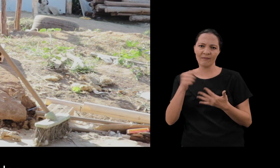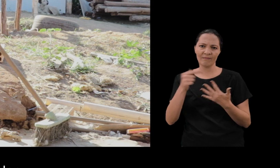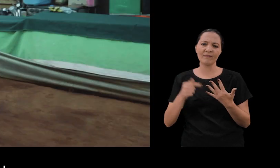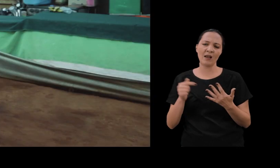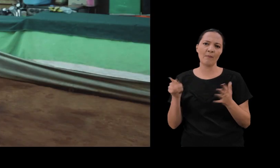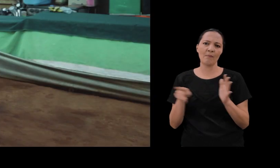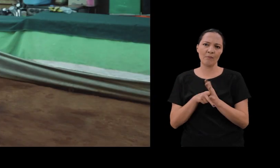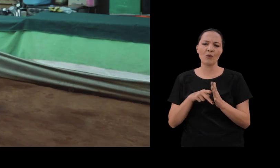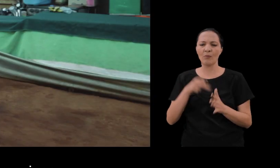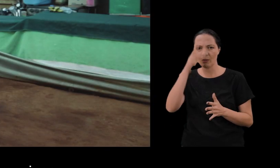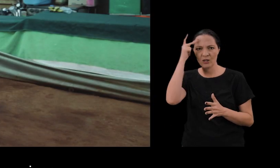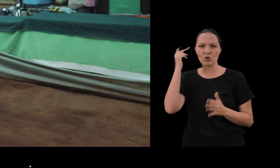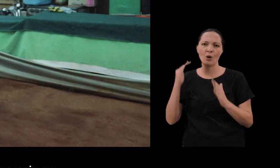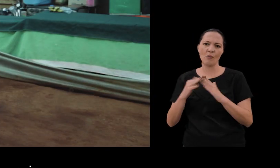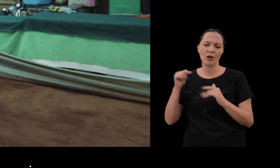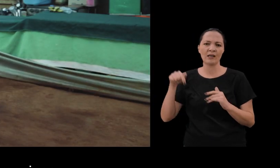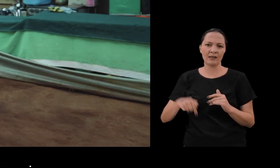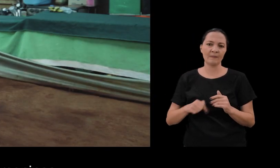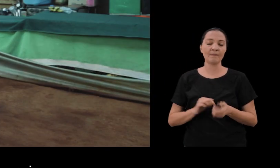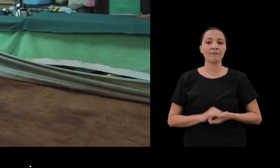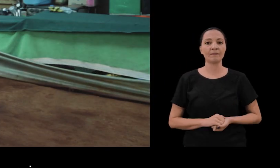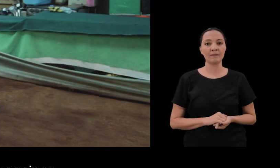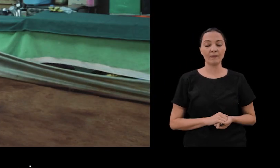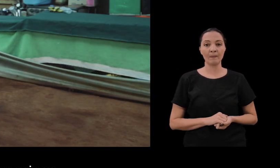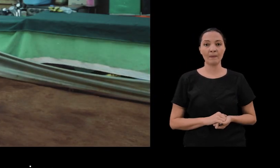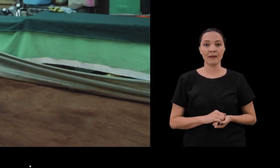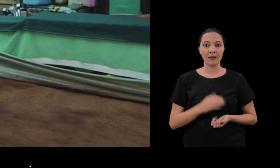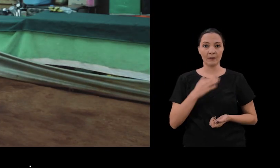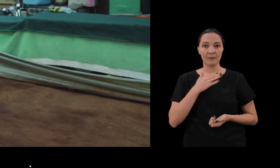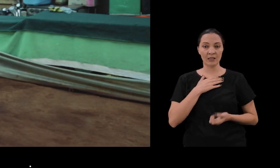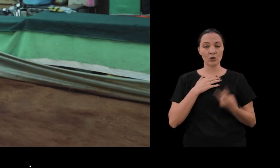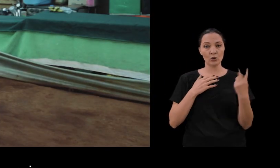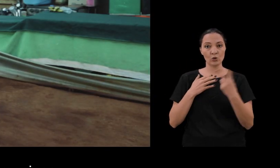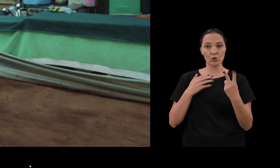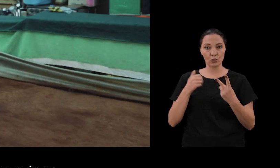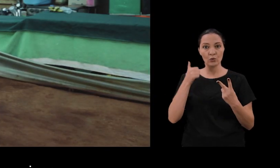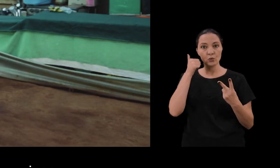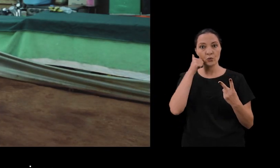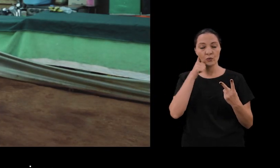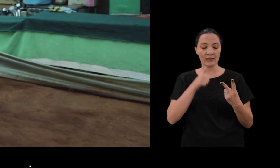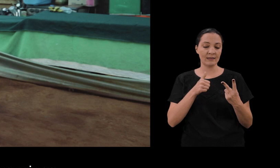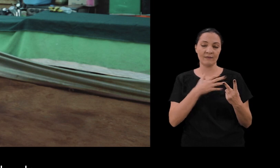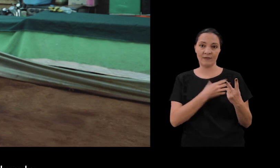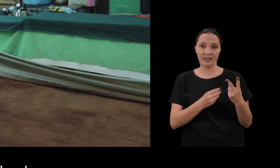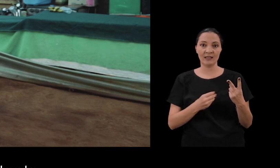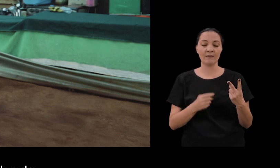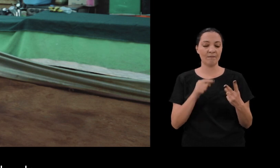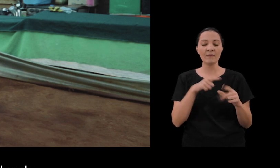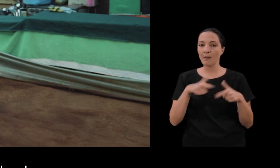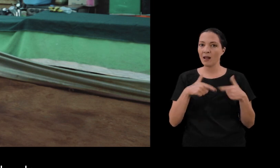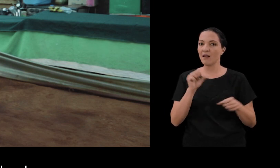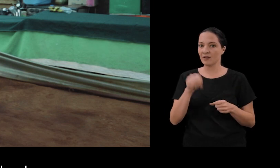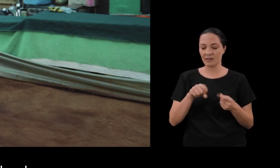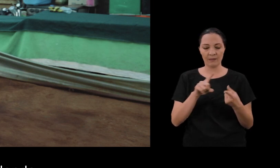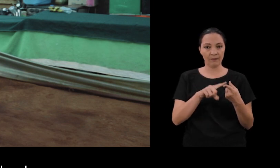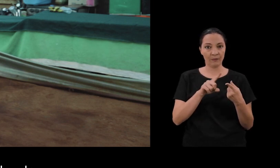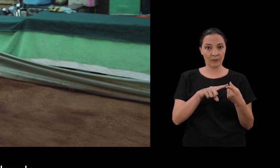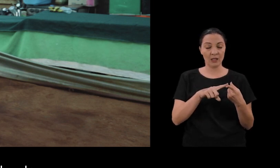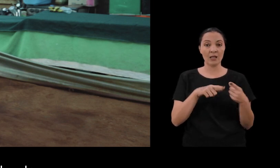do Beira da Mata. Não, as minhas meninas, as duas estavam empregadas, né? Uma